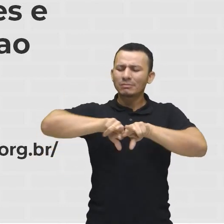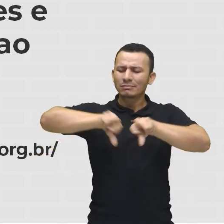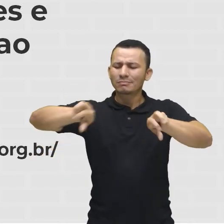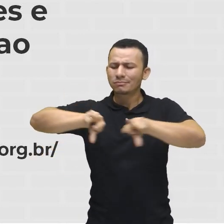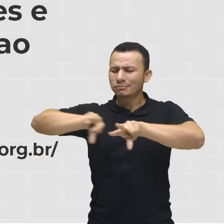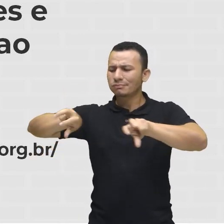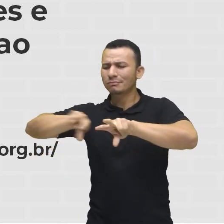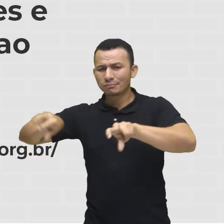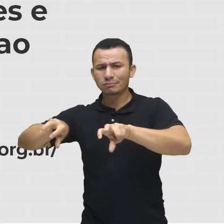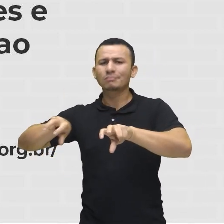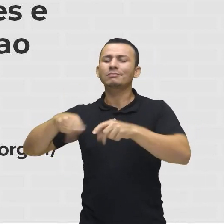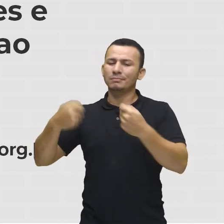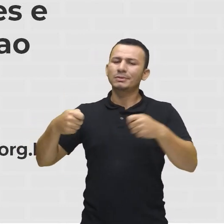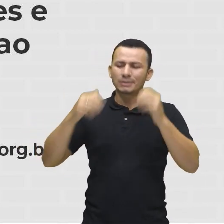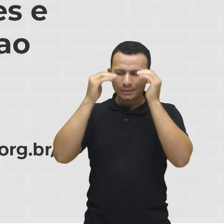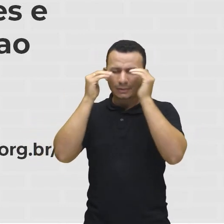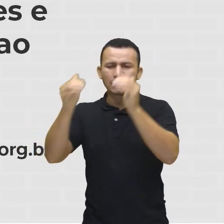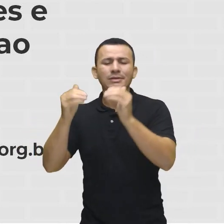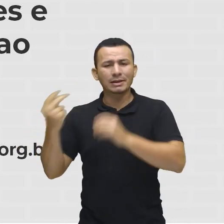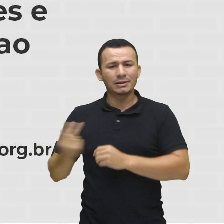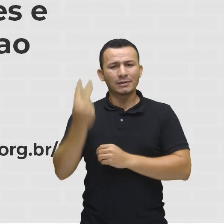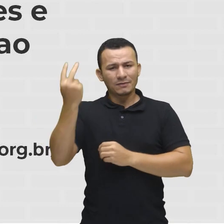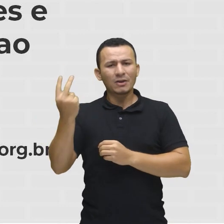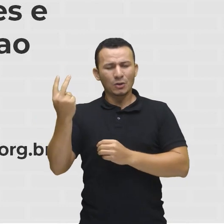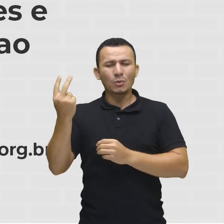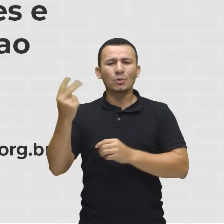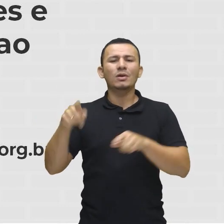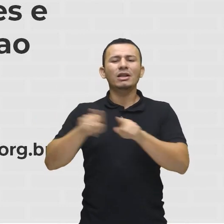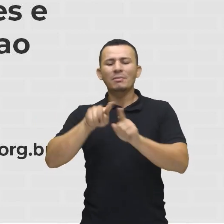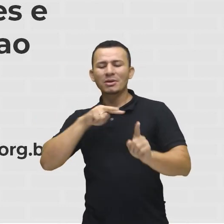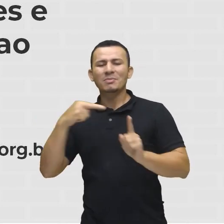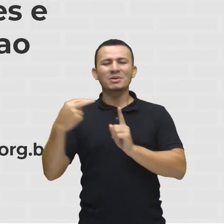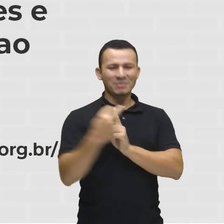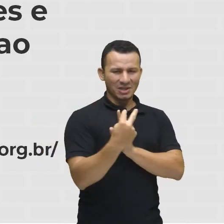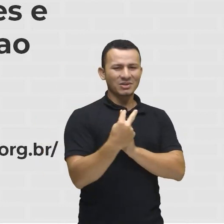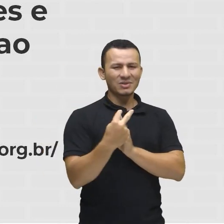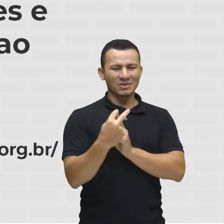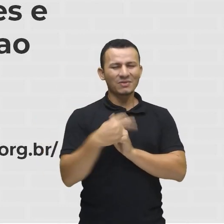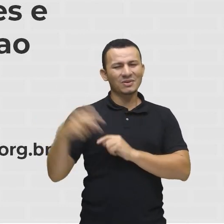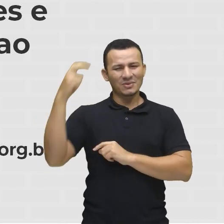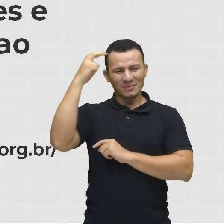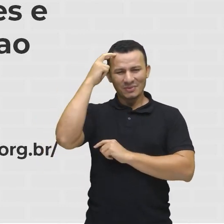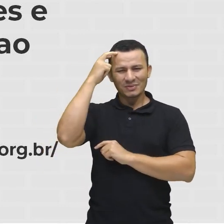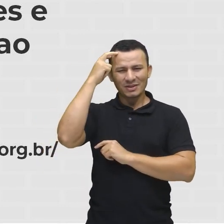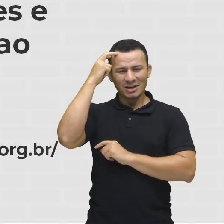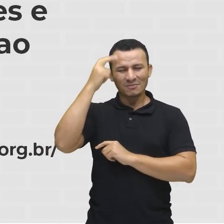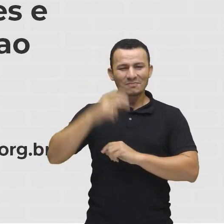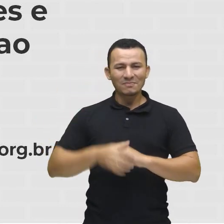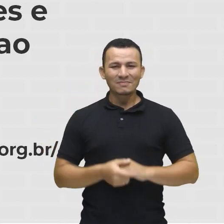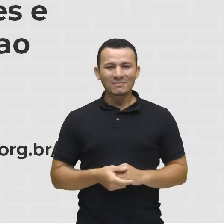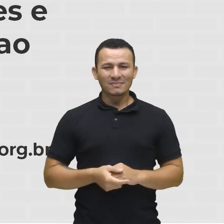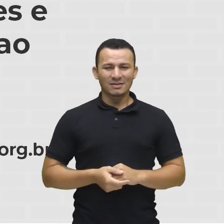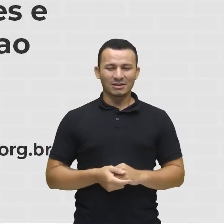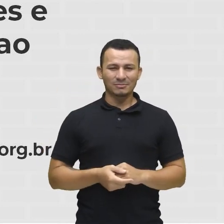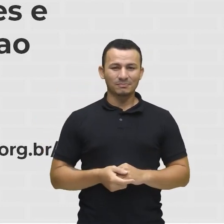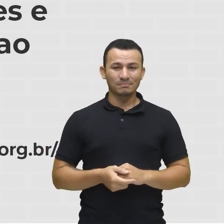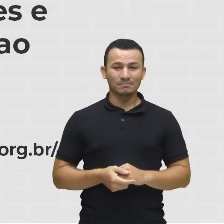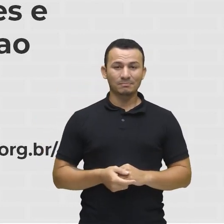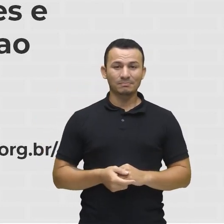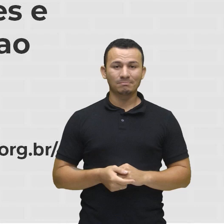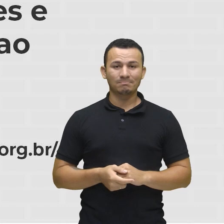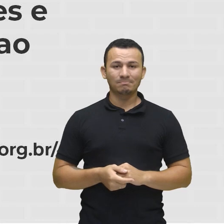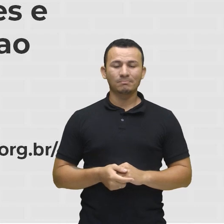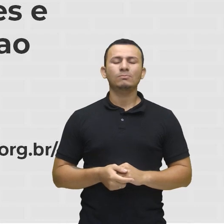reconciliar valores, perspectivas culturais diferentes a abordar desafios em comum. Olha aí, reconhecer